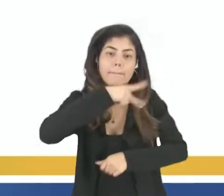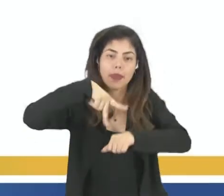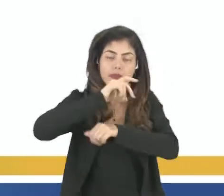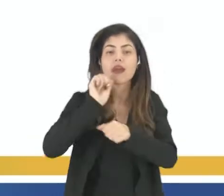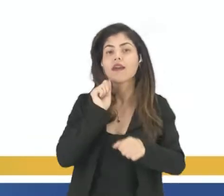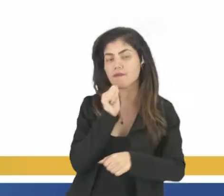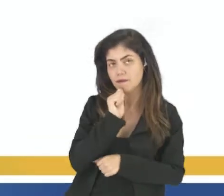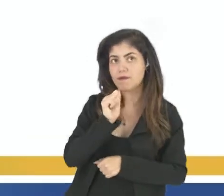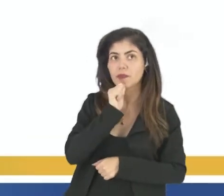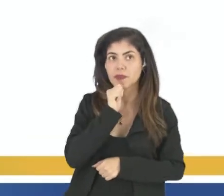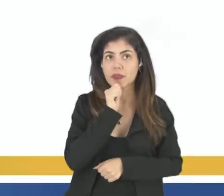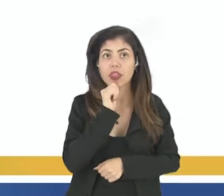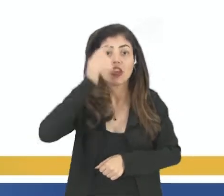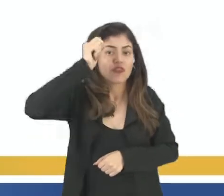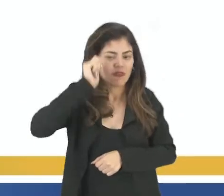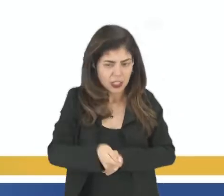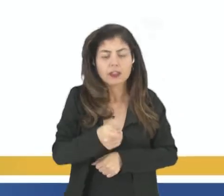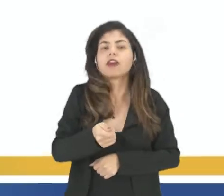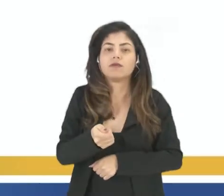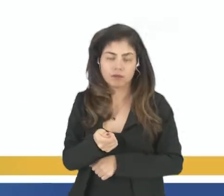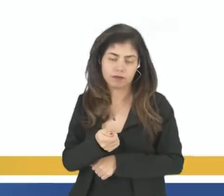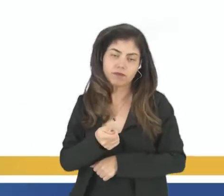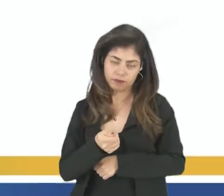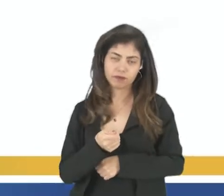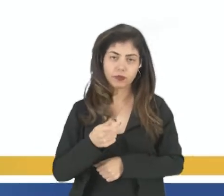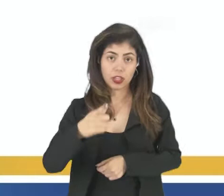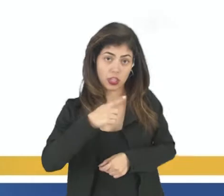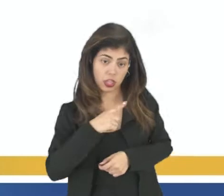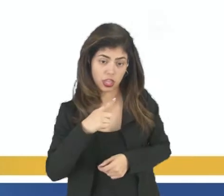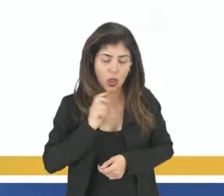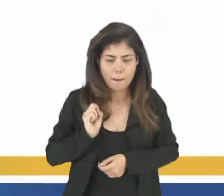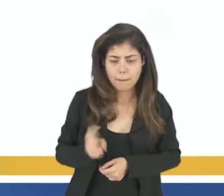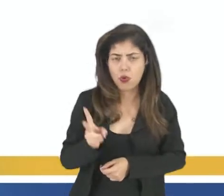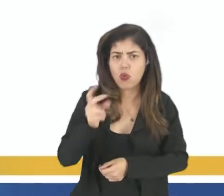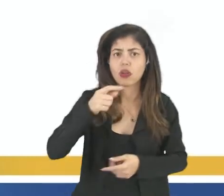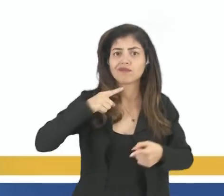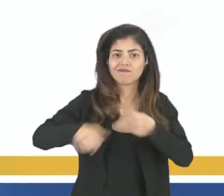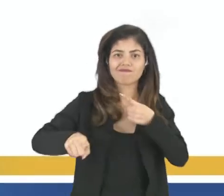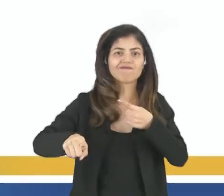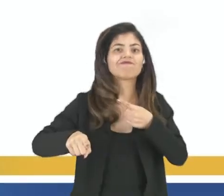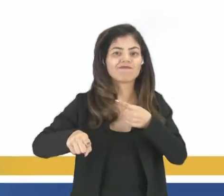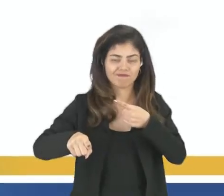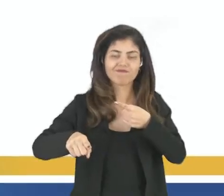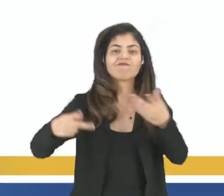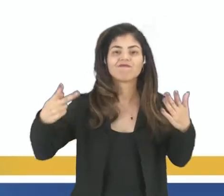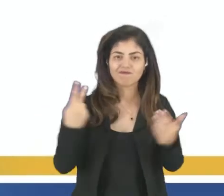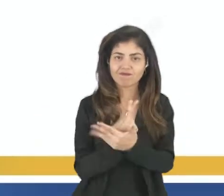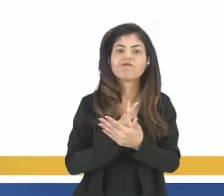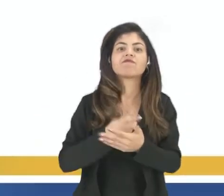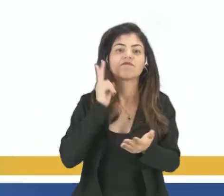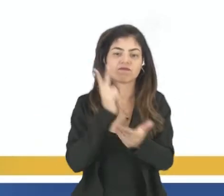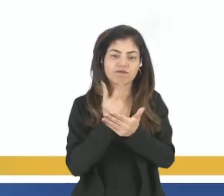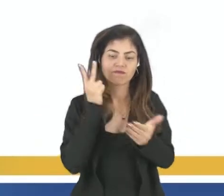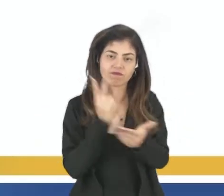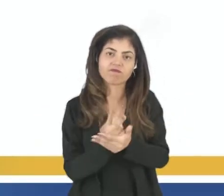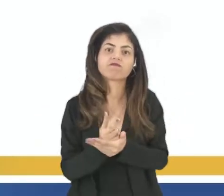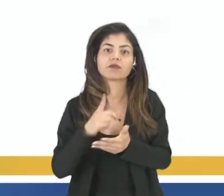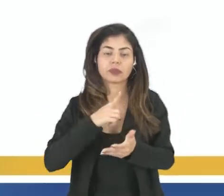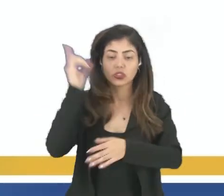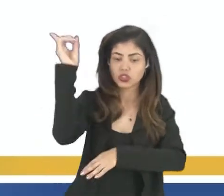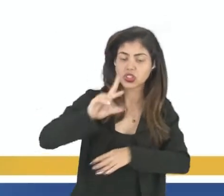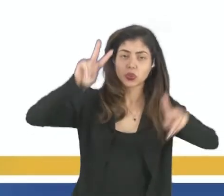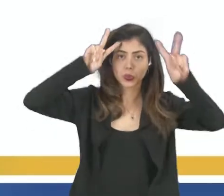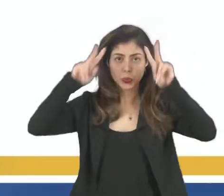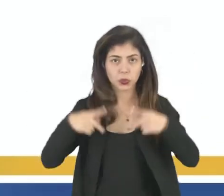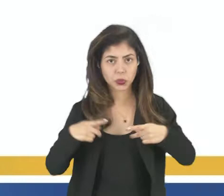se consolidando, ditaduras e que há constantes violações de direitos humanos, tem a Comissão Interamericana de